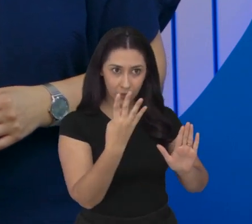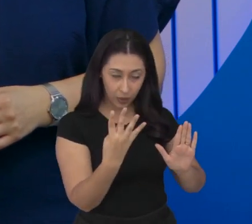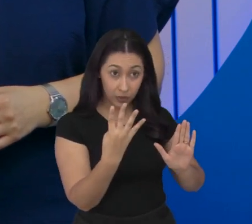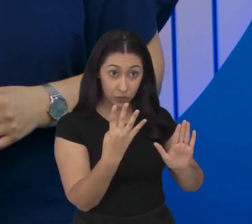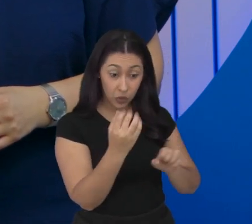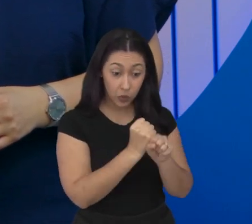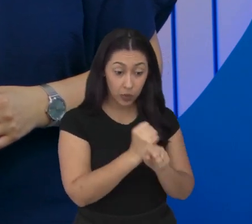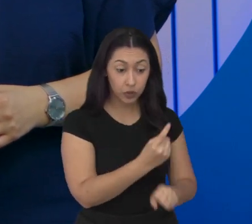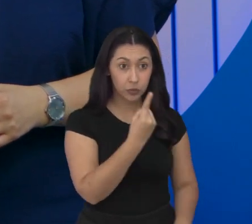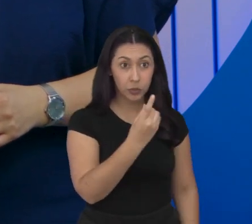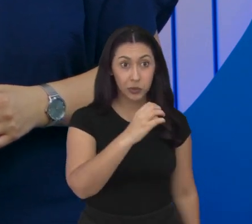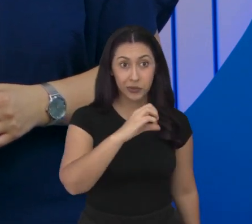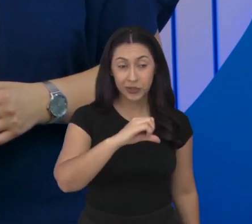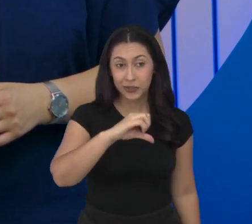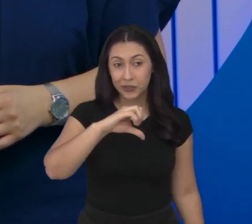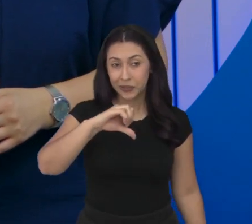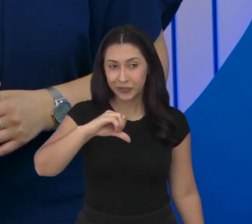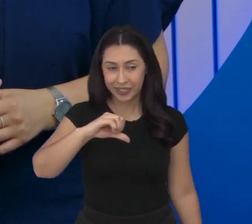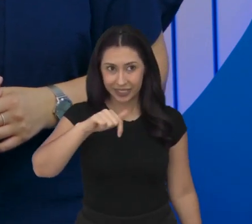9.434, de